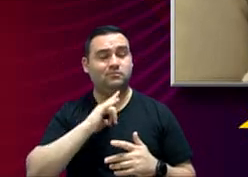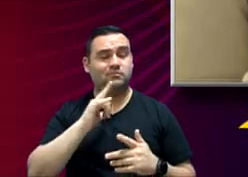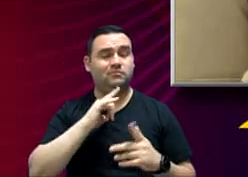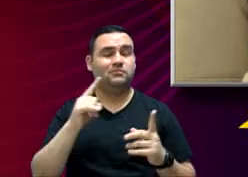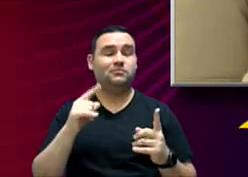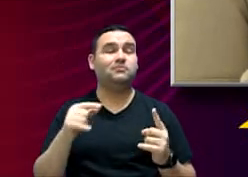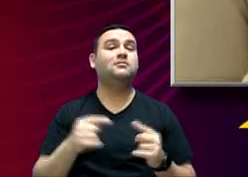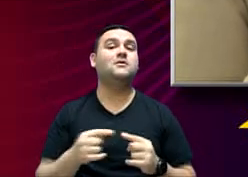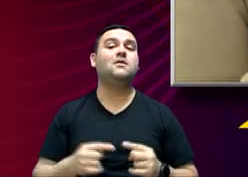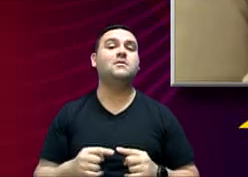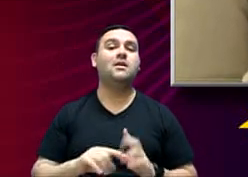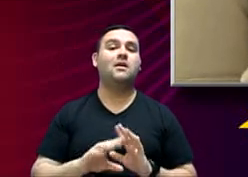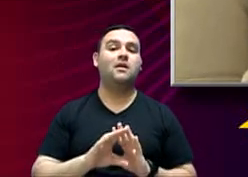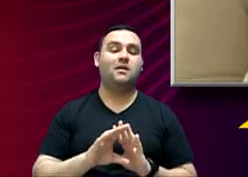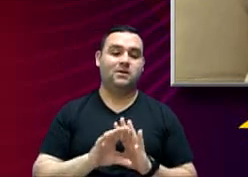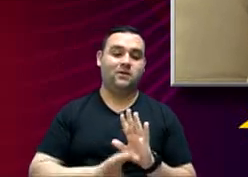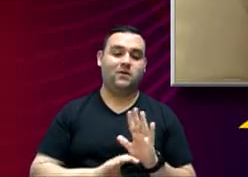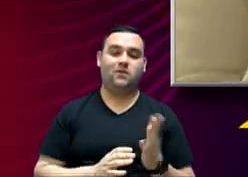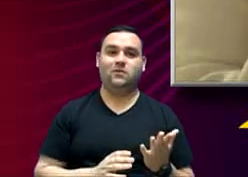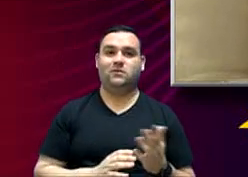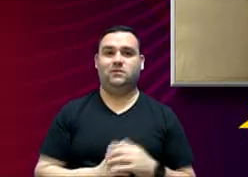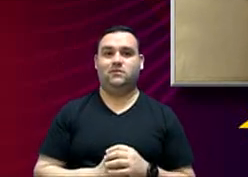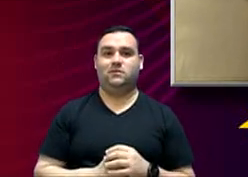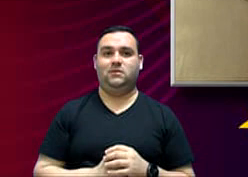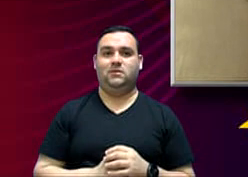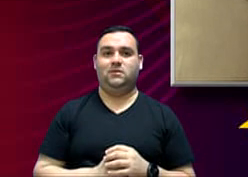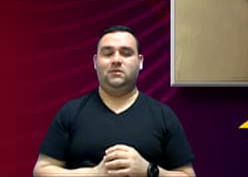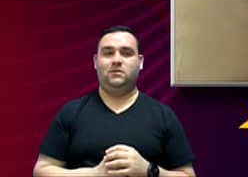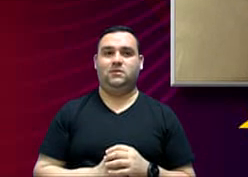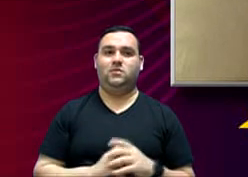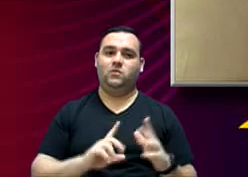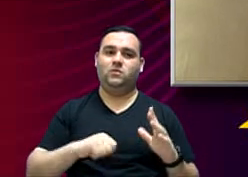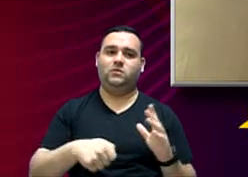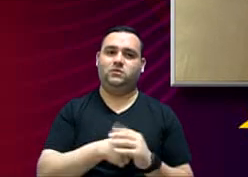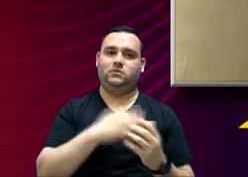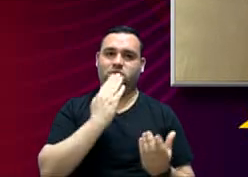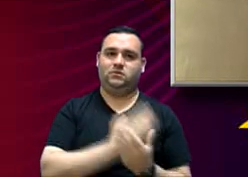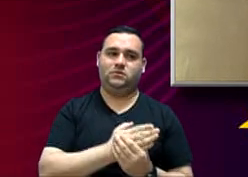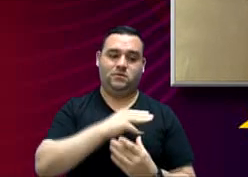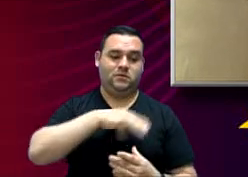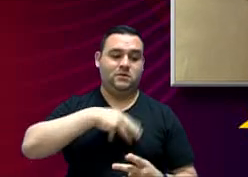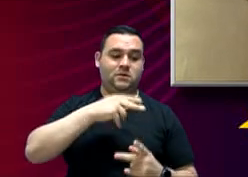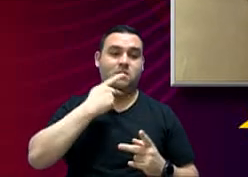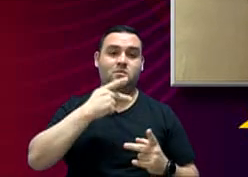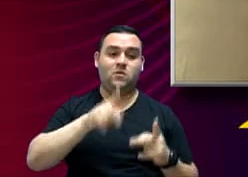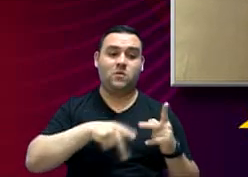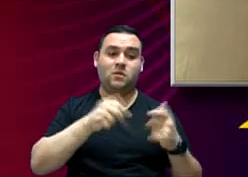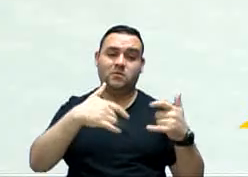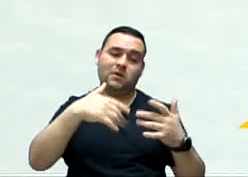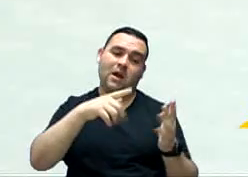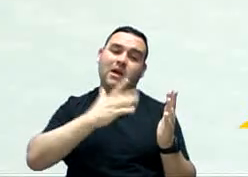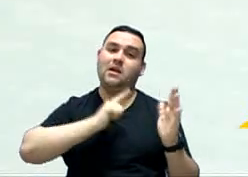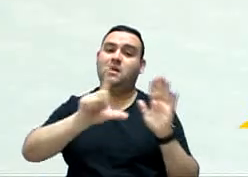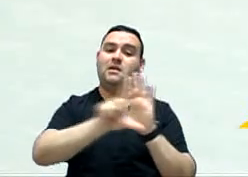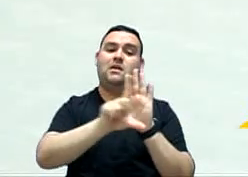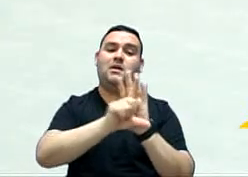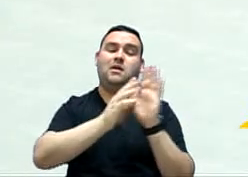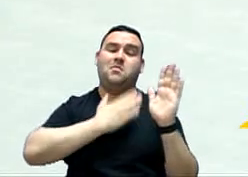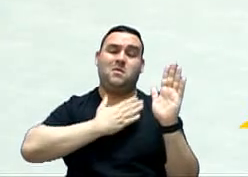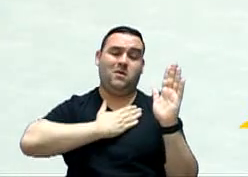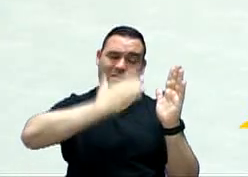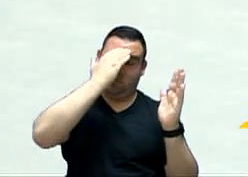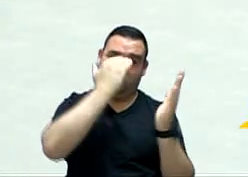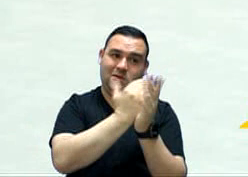parte civil, tá? No Ministério Público, dizendo o seguinte, que não foi respeitada a minha lei